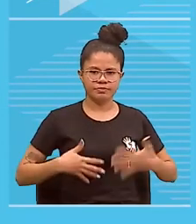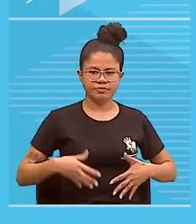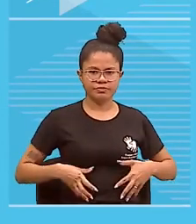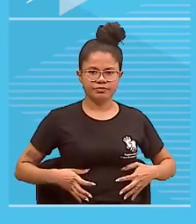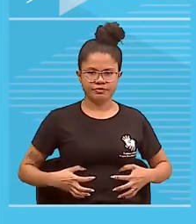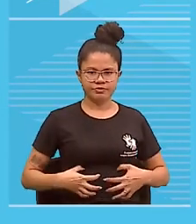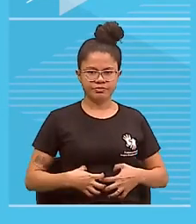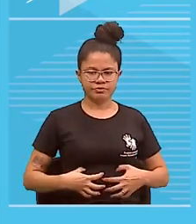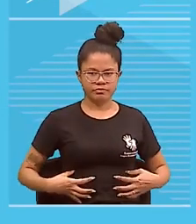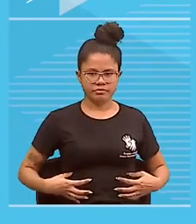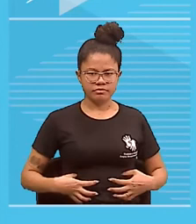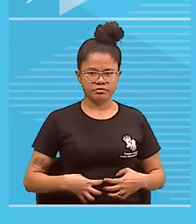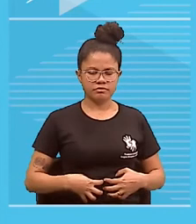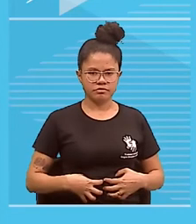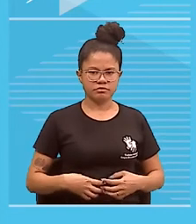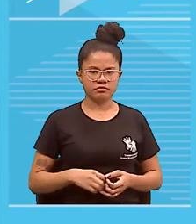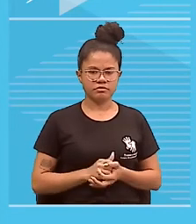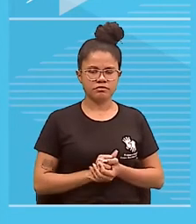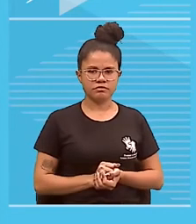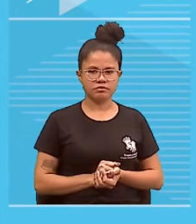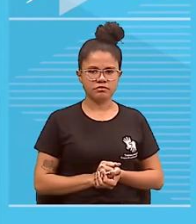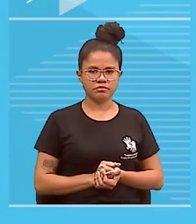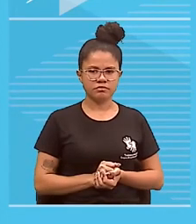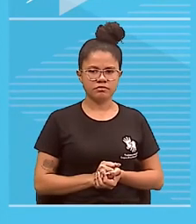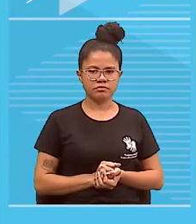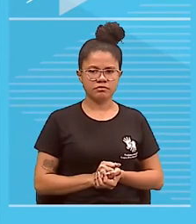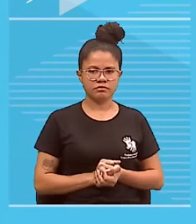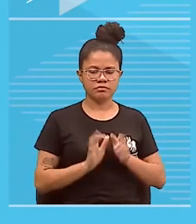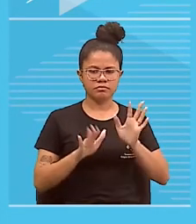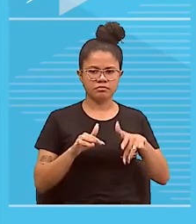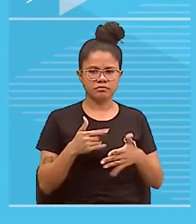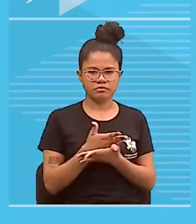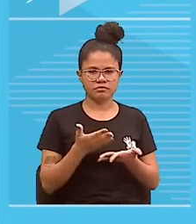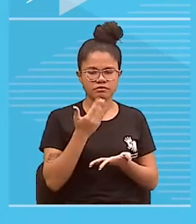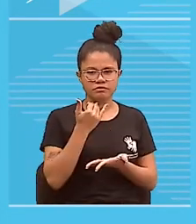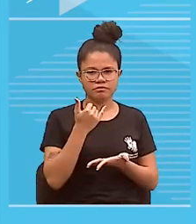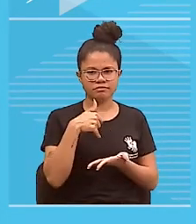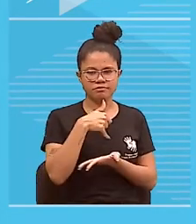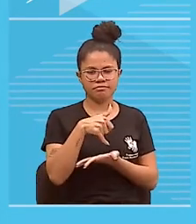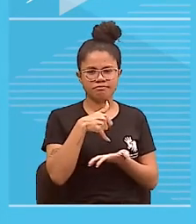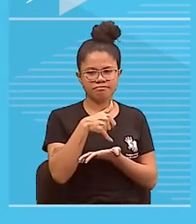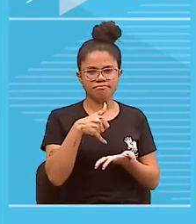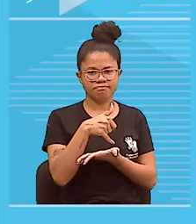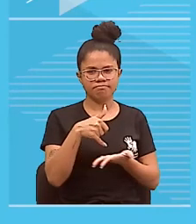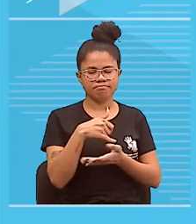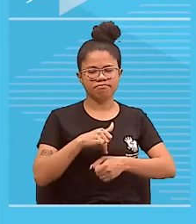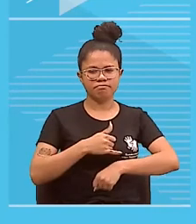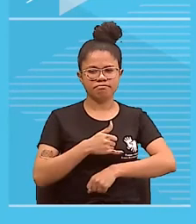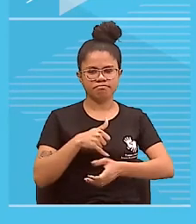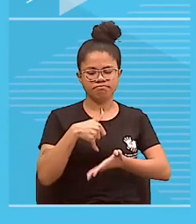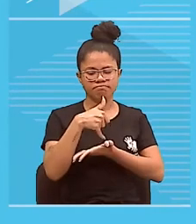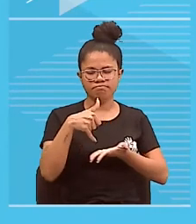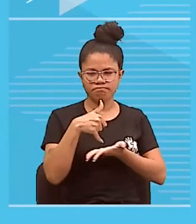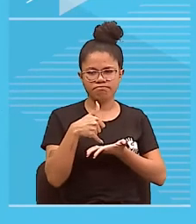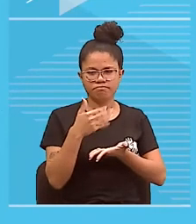público a Jenny fica armazenado lá no fígado Por isso que às vezes você como gordura demais carboidrato demais